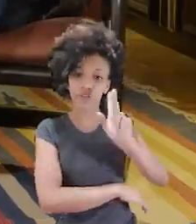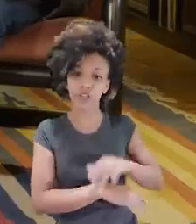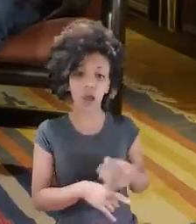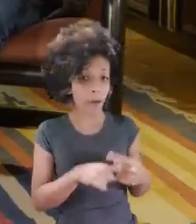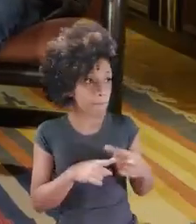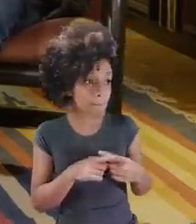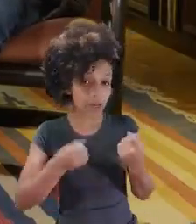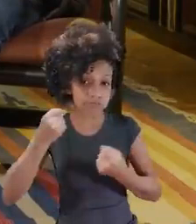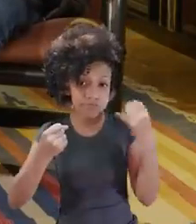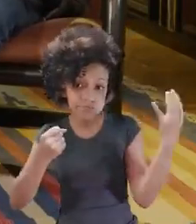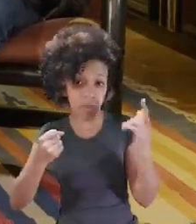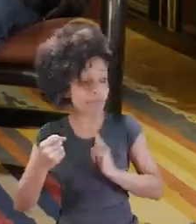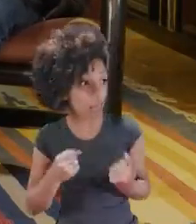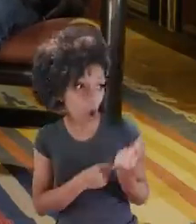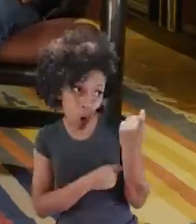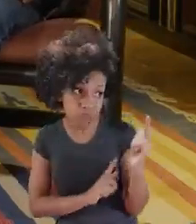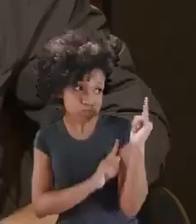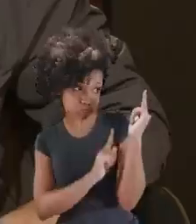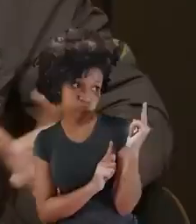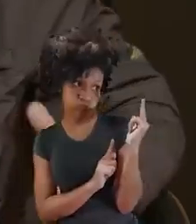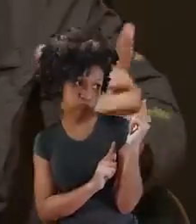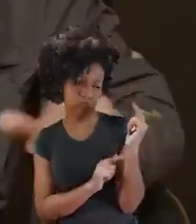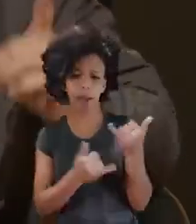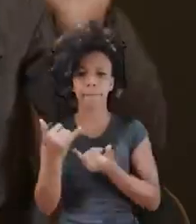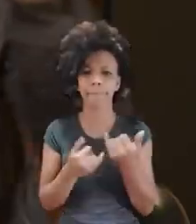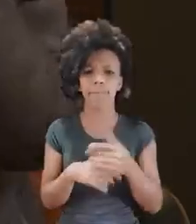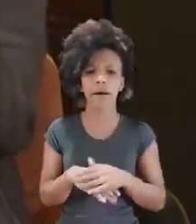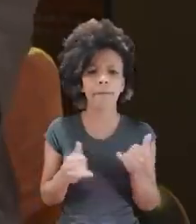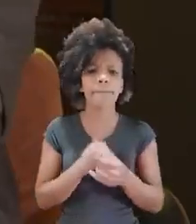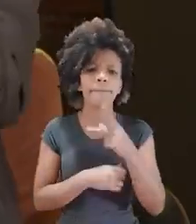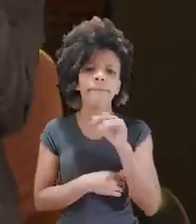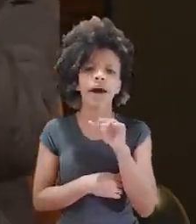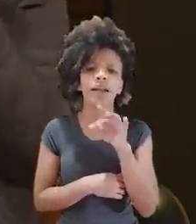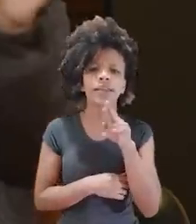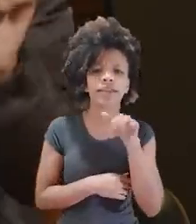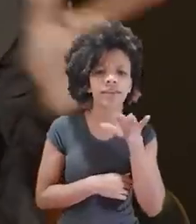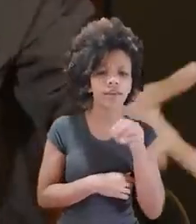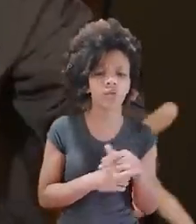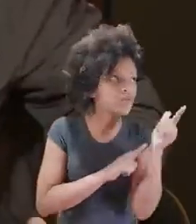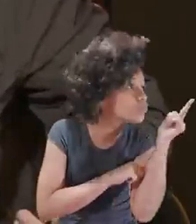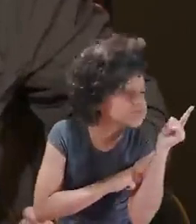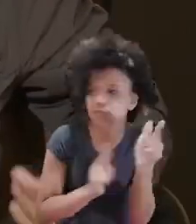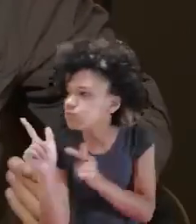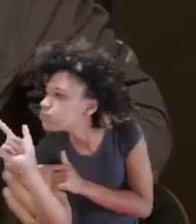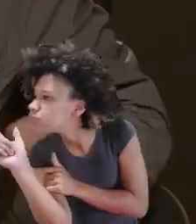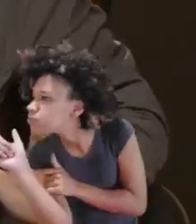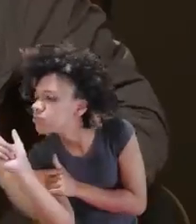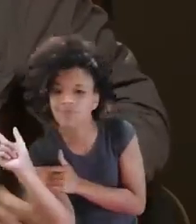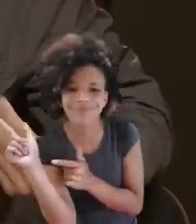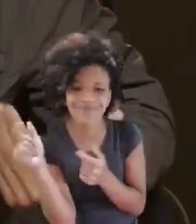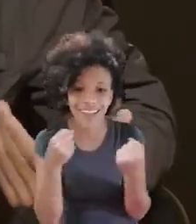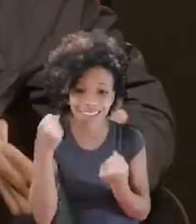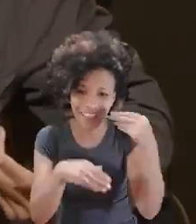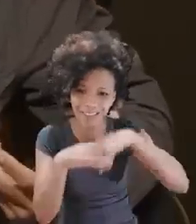porque é viatura vai ter vai ter um cão não um fuzil tem a porque a gente é bem que tá aparecendo paliteiro né estão do bico para fora assim você